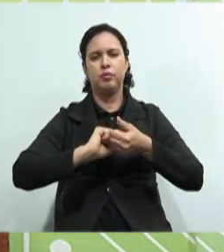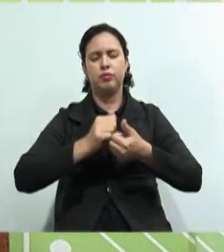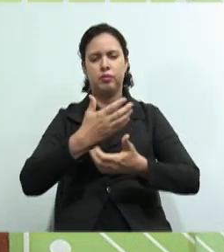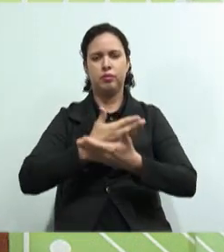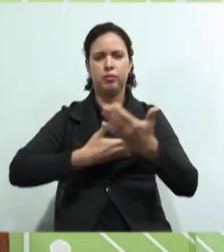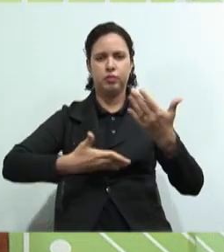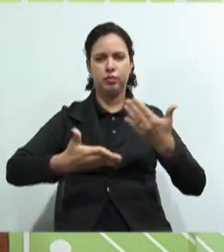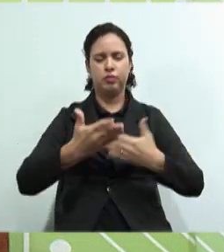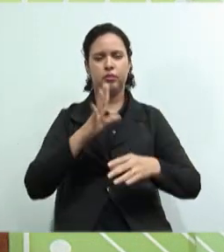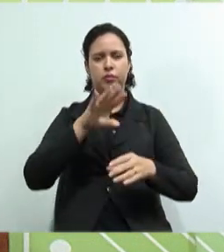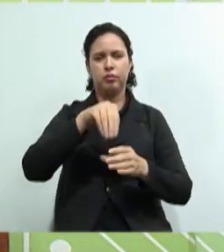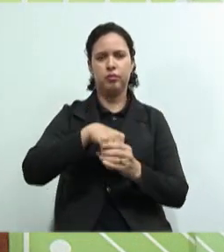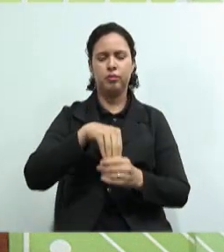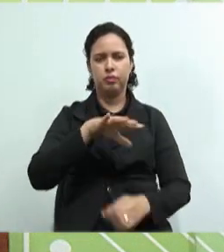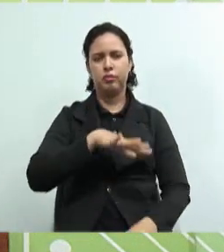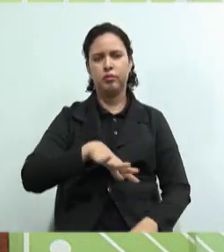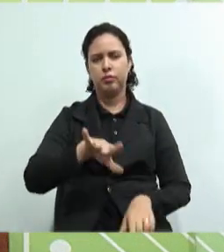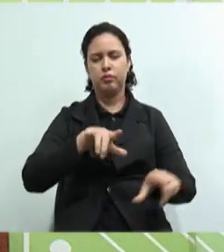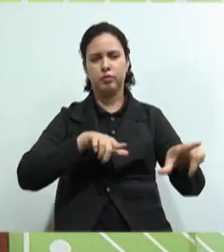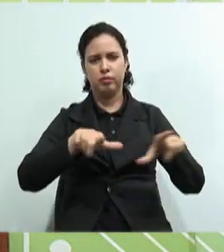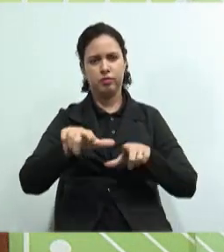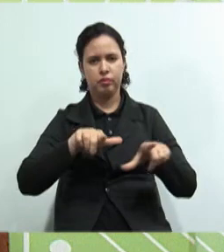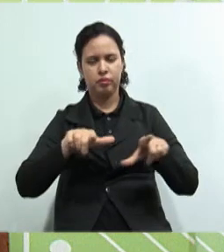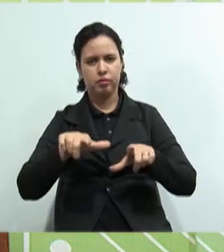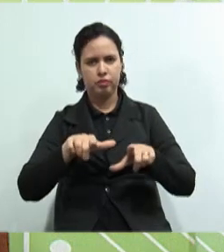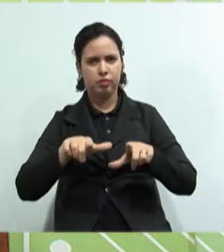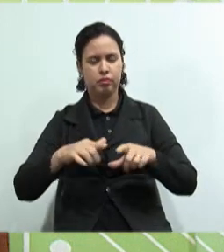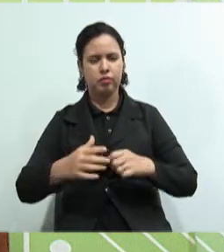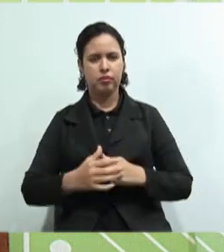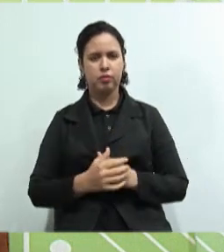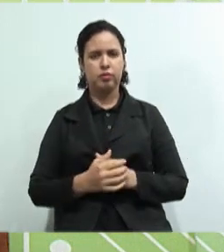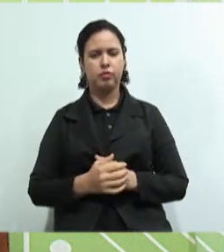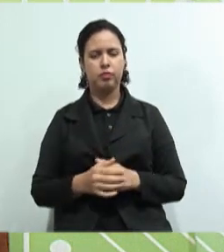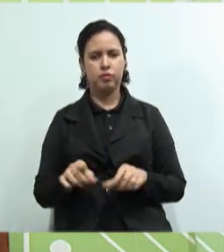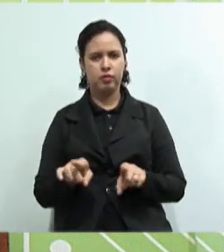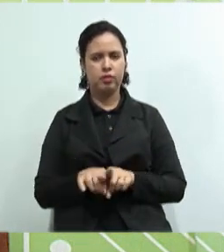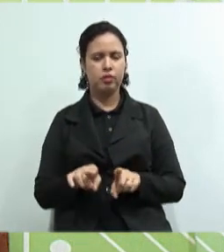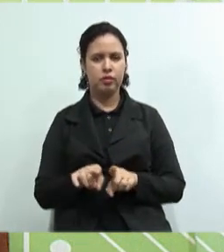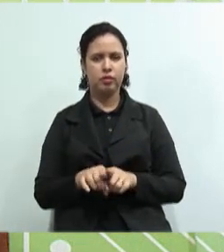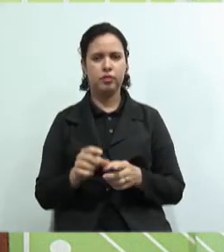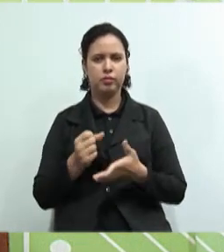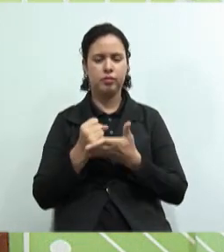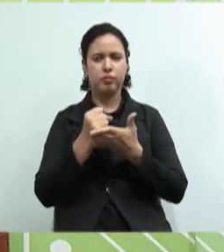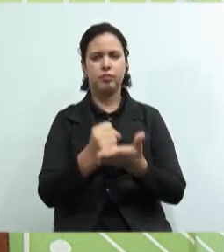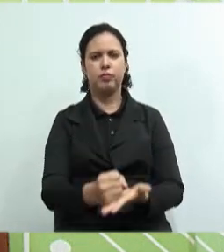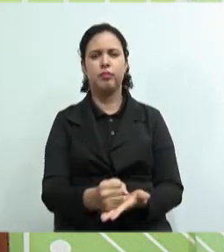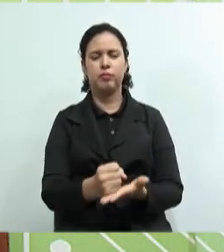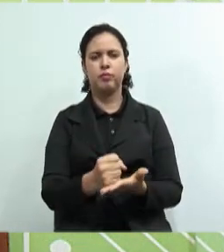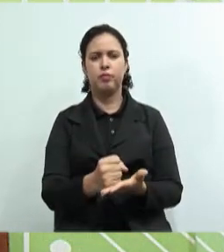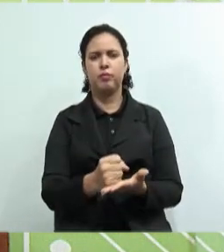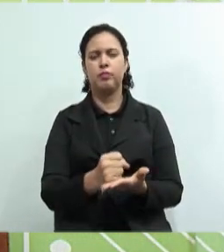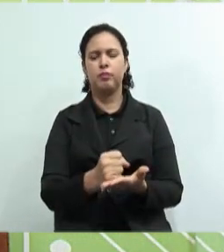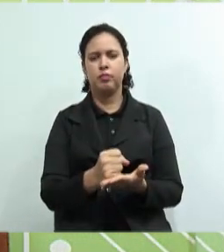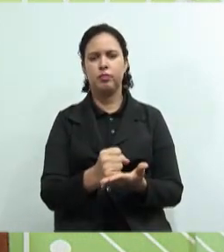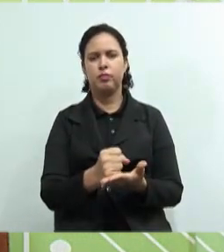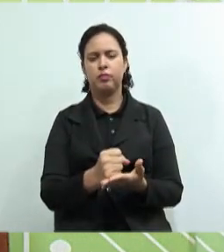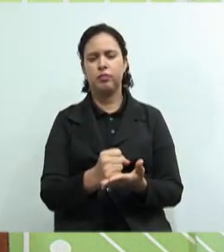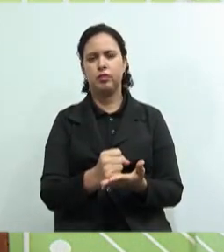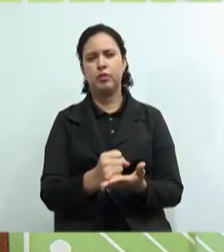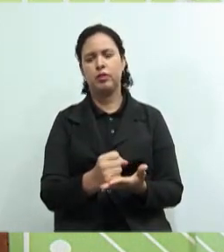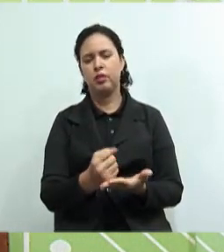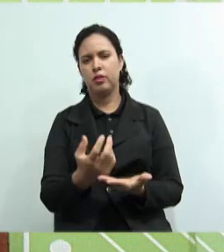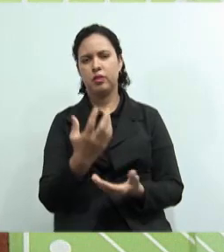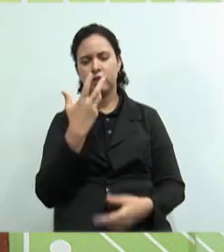de trabalho, né? Além de respeitar os povos indígenas, de não empregar a mão de obra de crianças,